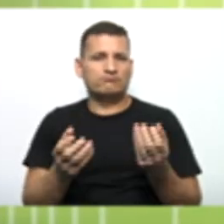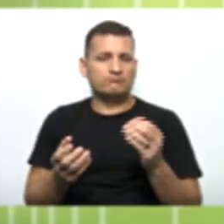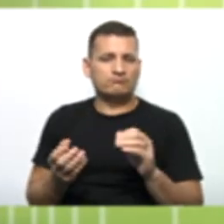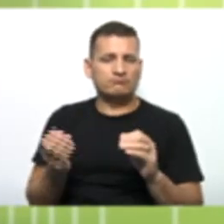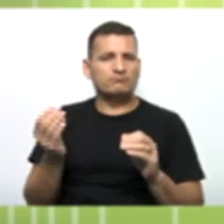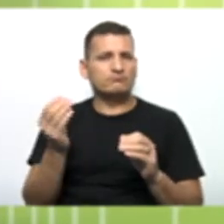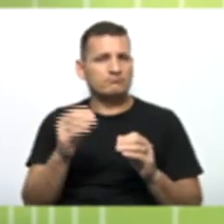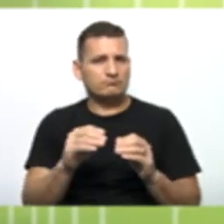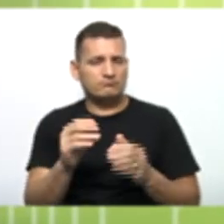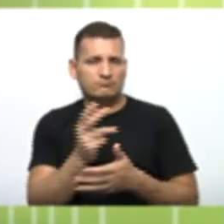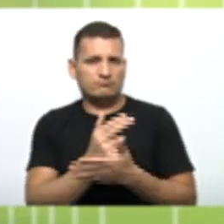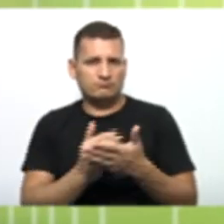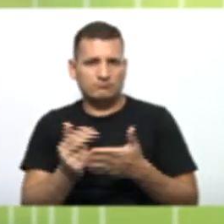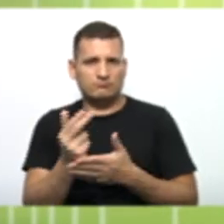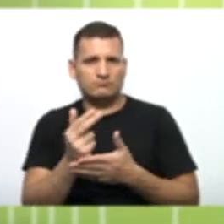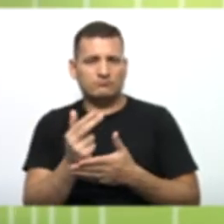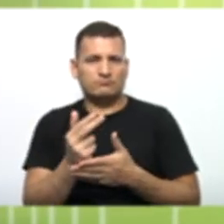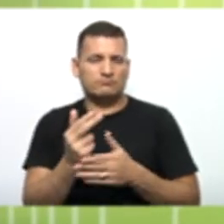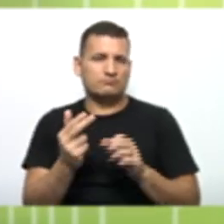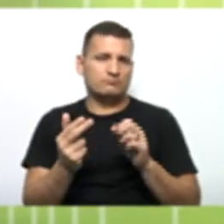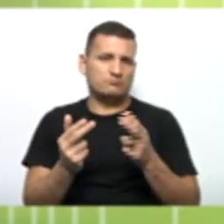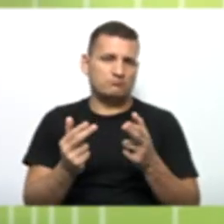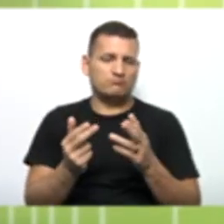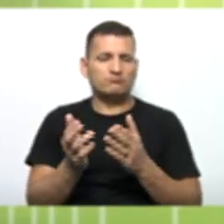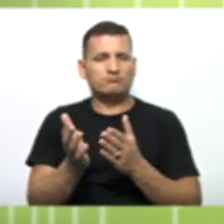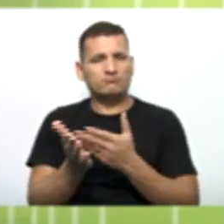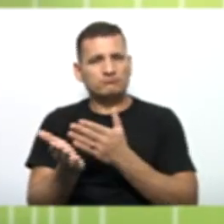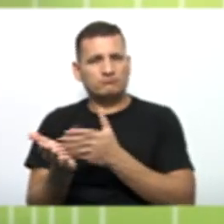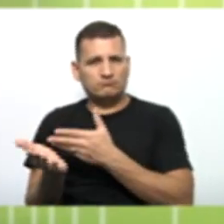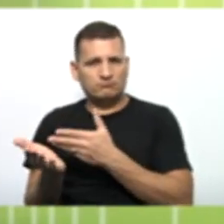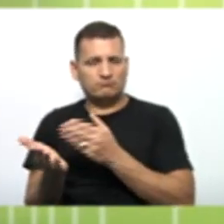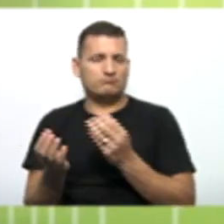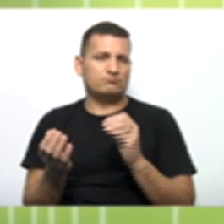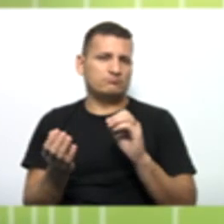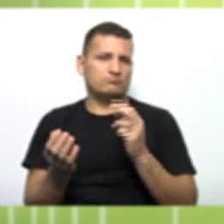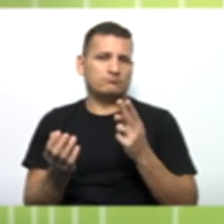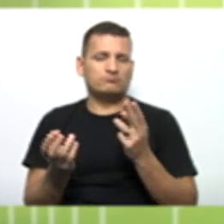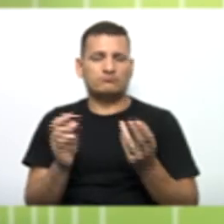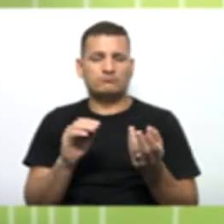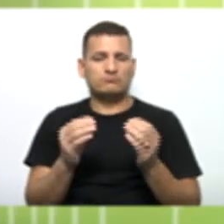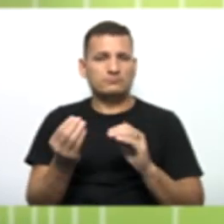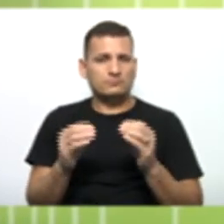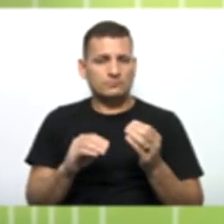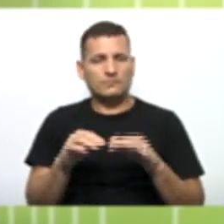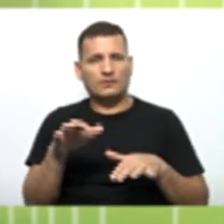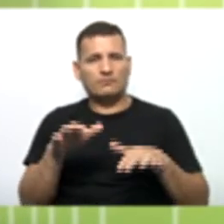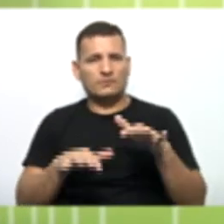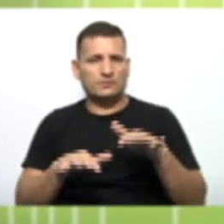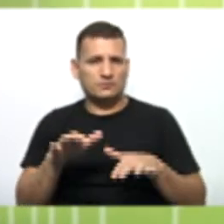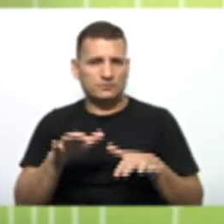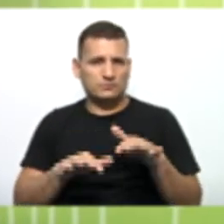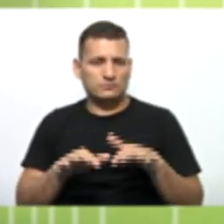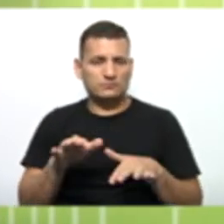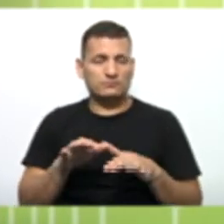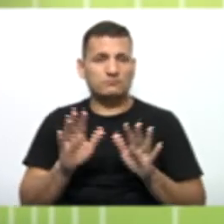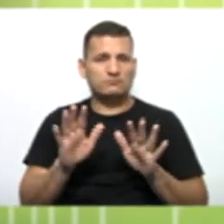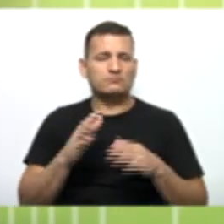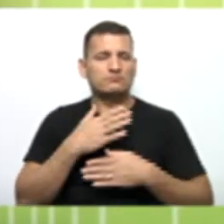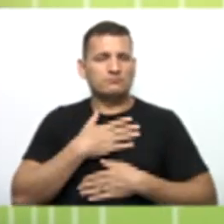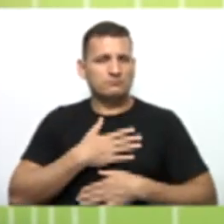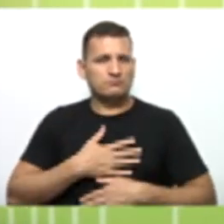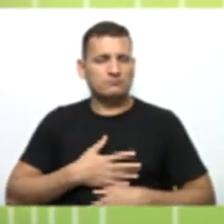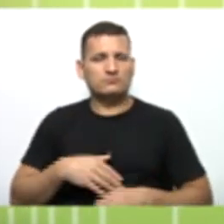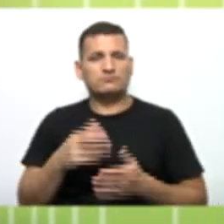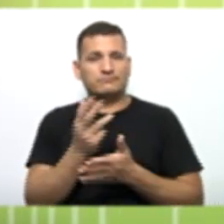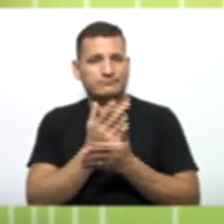esses diagramas em momentos oportunos, ok? Mas fique tranquilo que esses diagramas aqui, que